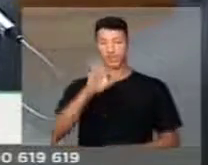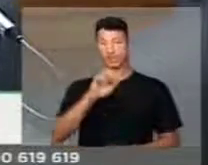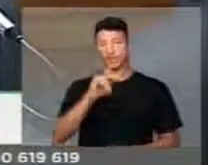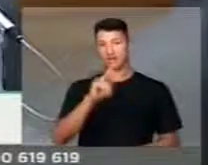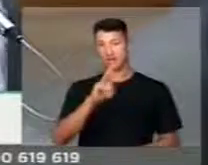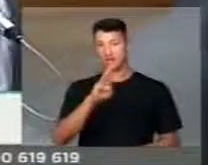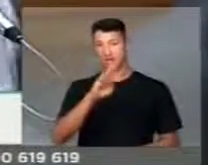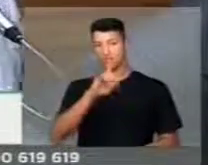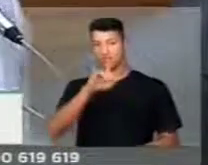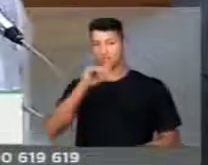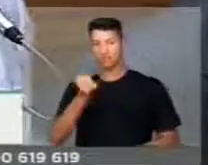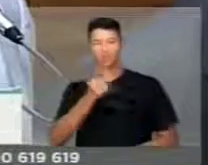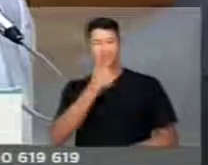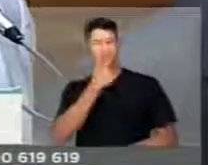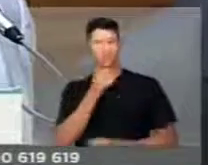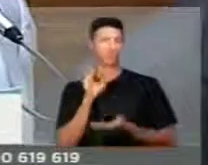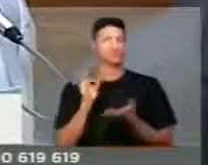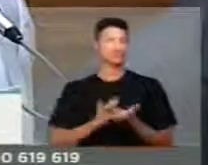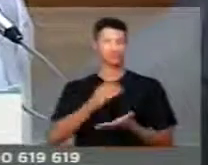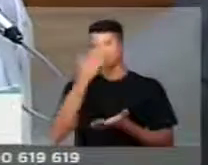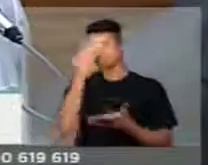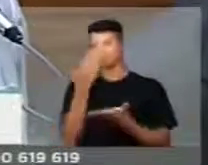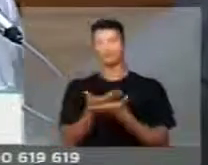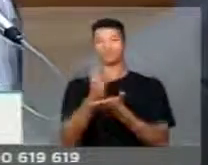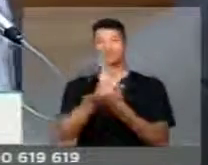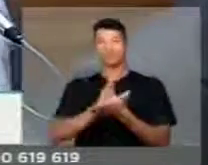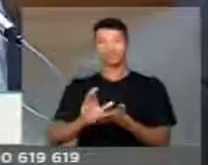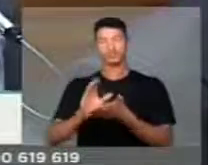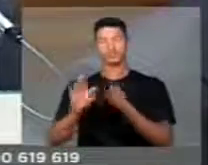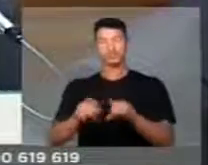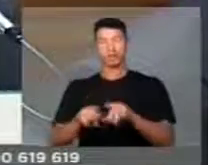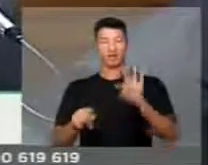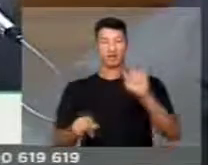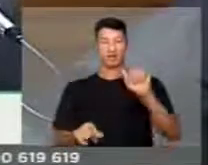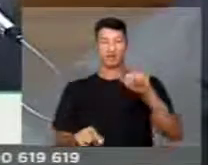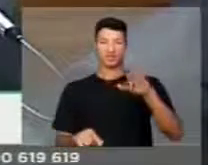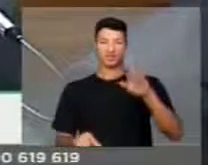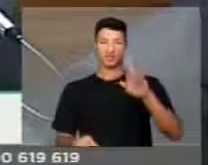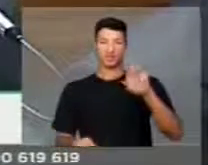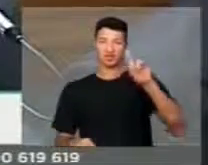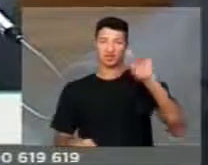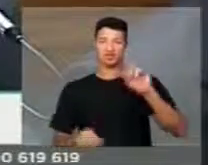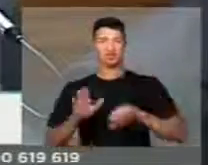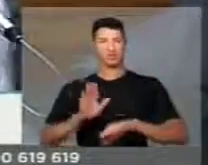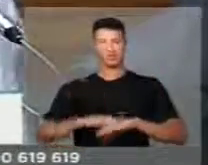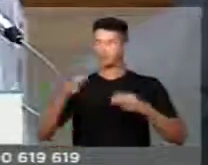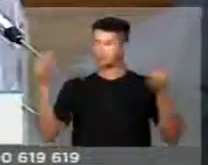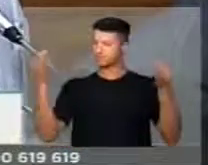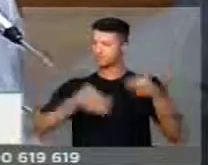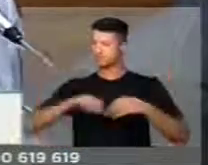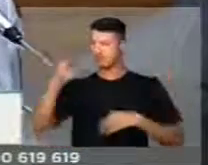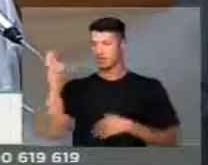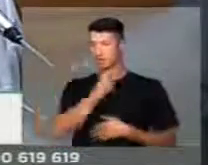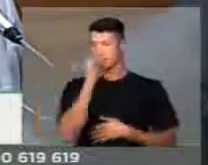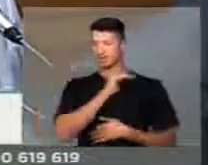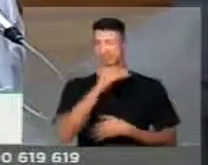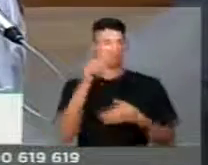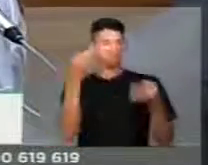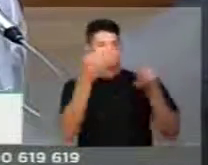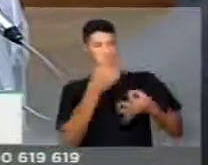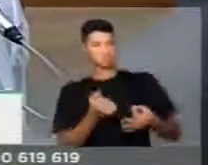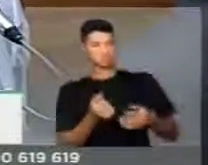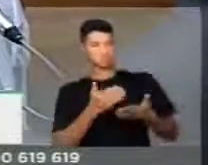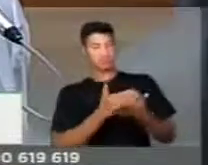República. Homem de absoluta confiança de Tancredo Neves, um dos políticos mais hábeis que eu